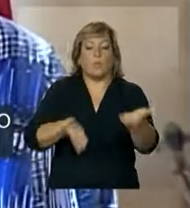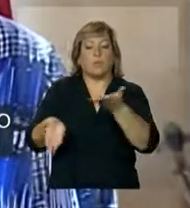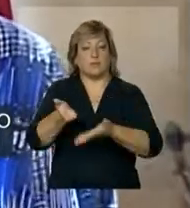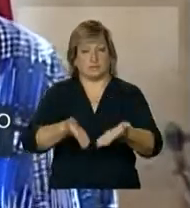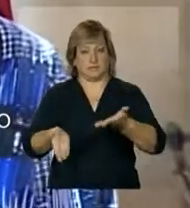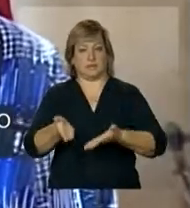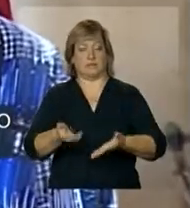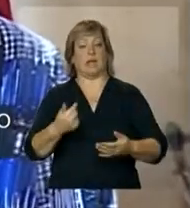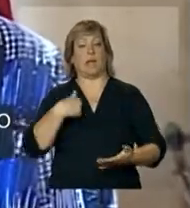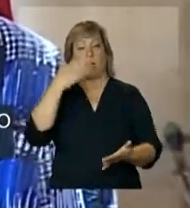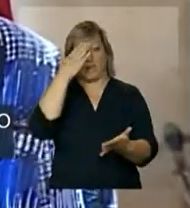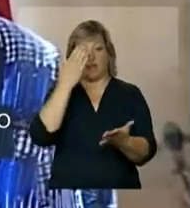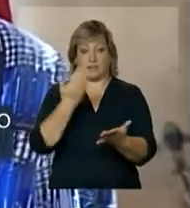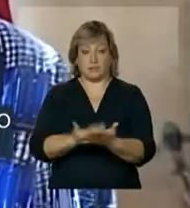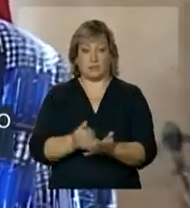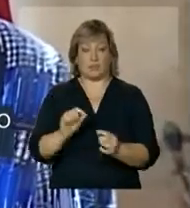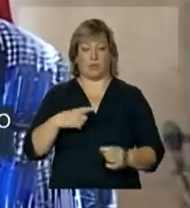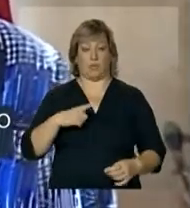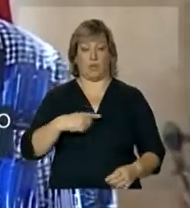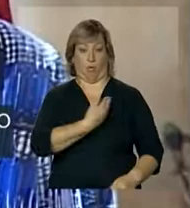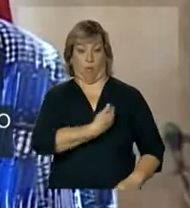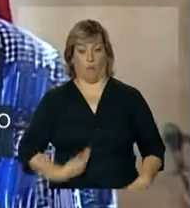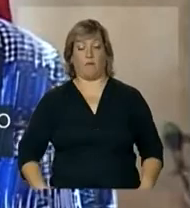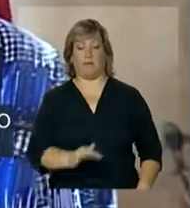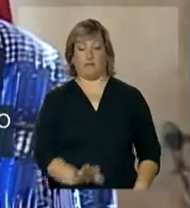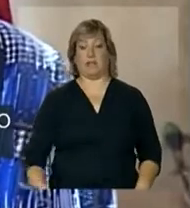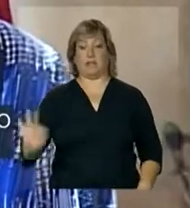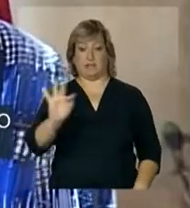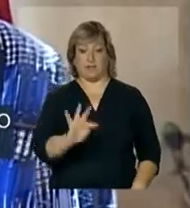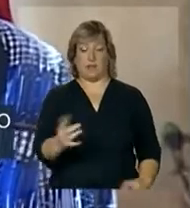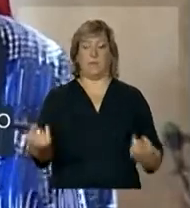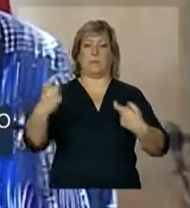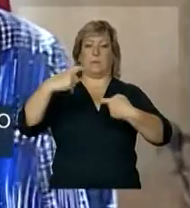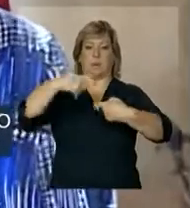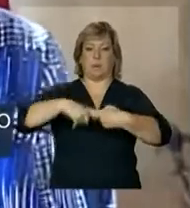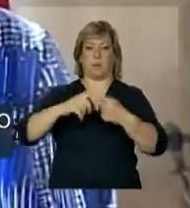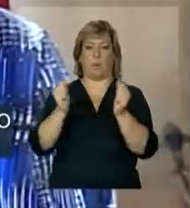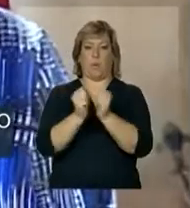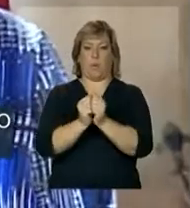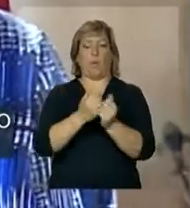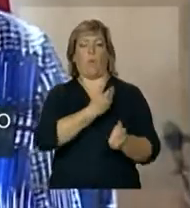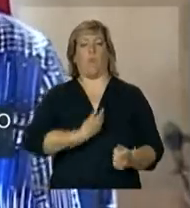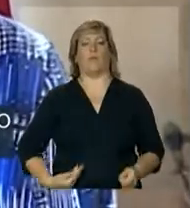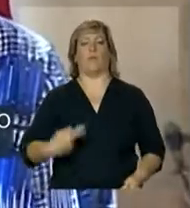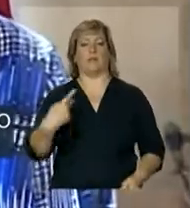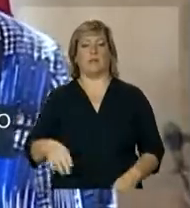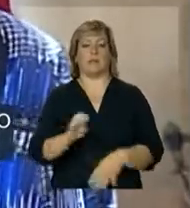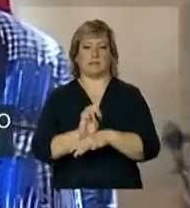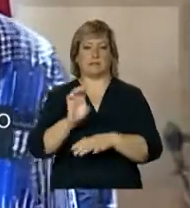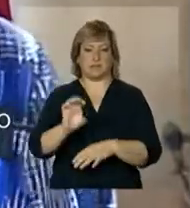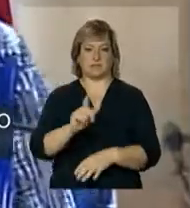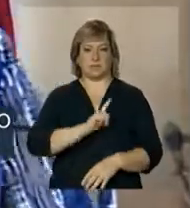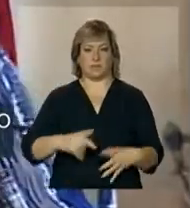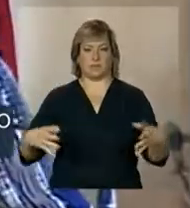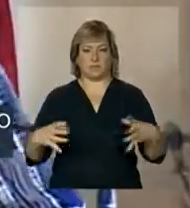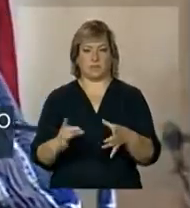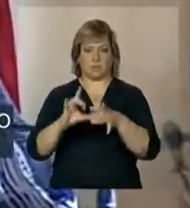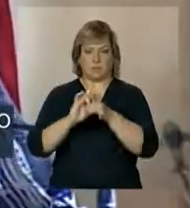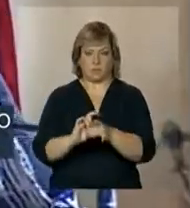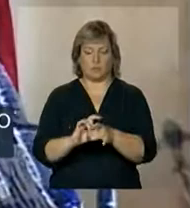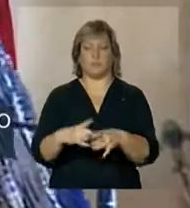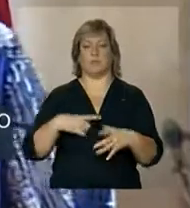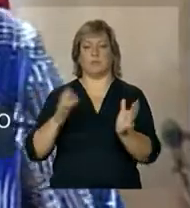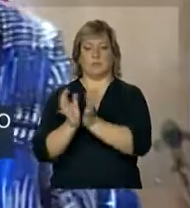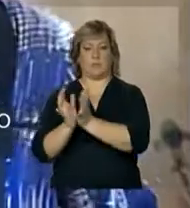Eu acredito que o governo federal, em parceria com o governo do Estado, com a iniciativa